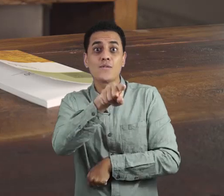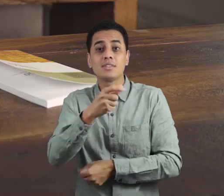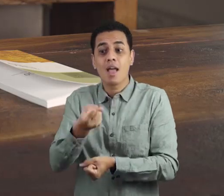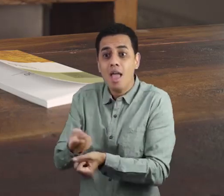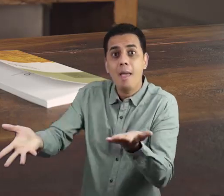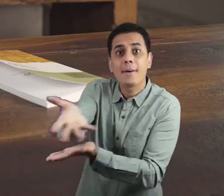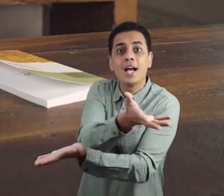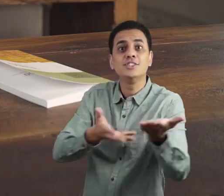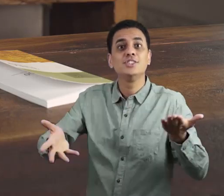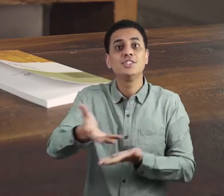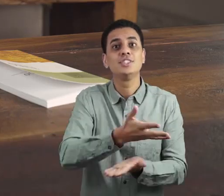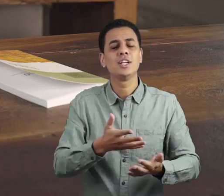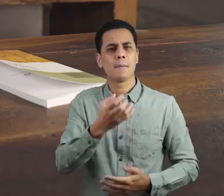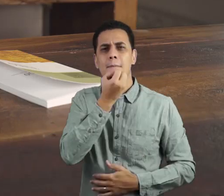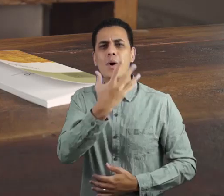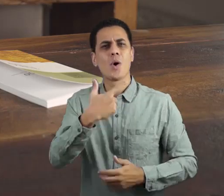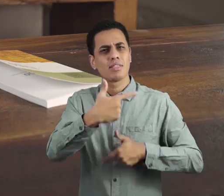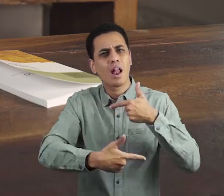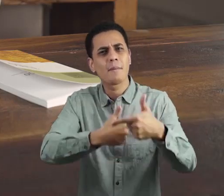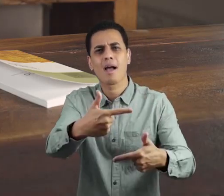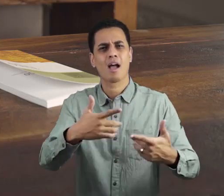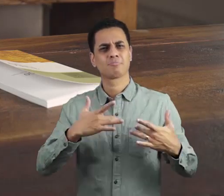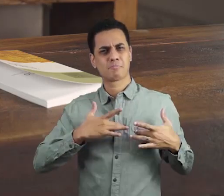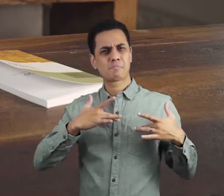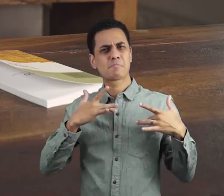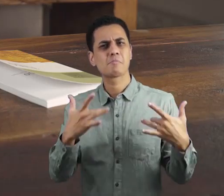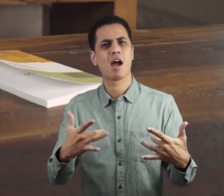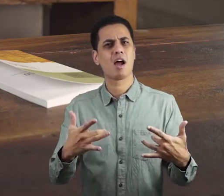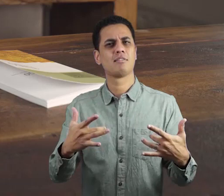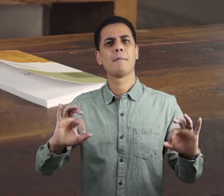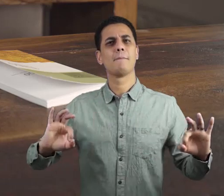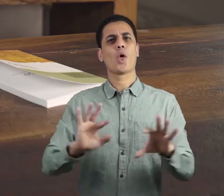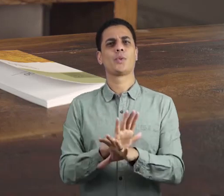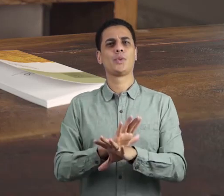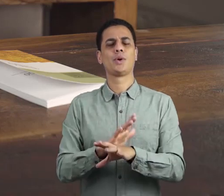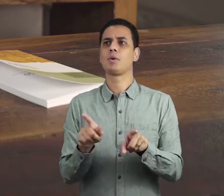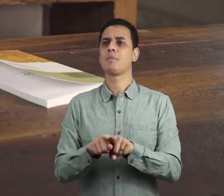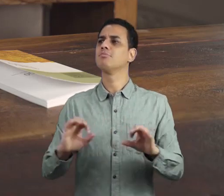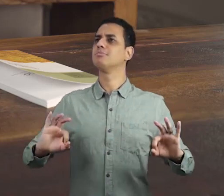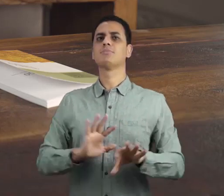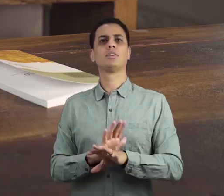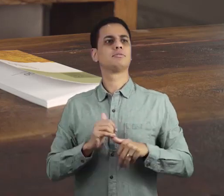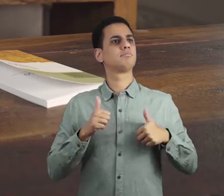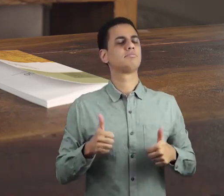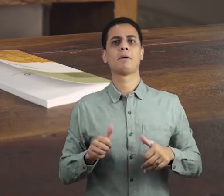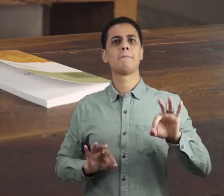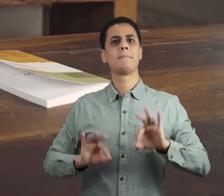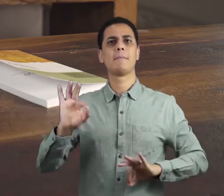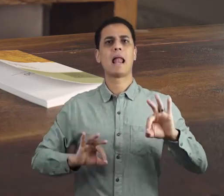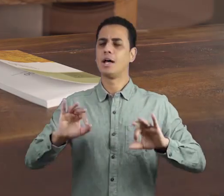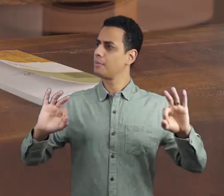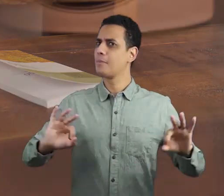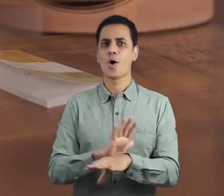que precisa estar o tempo inteiro preparado para uma batalha. Esse é o coração de alguém que ama a Deus e que é rico. Ele